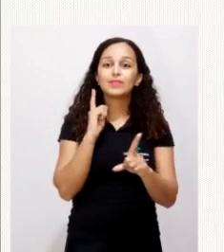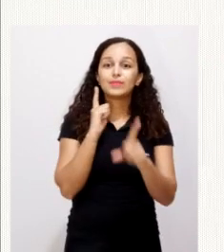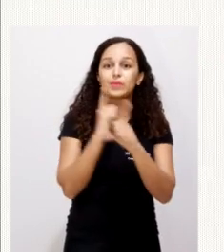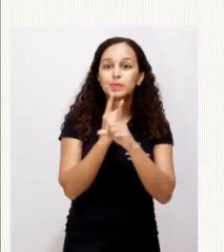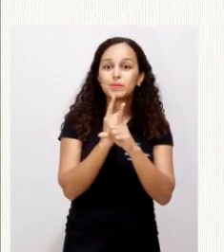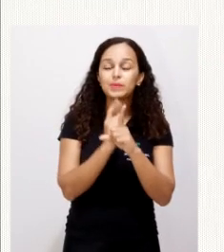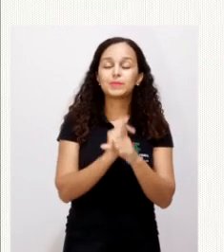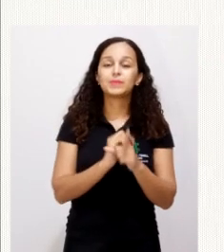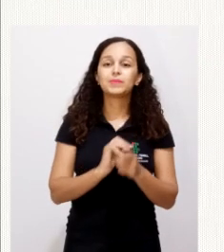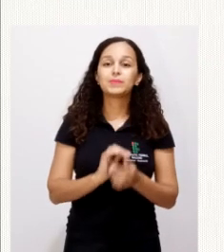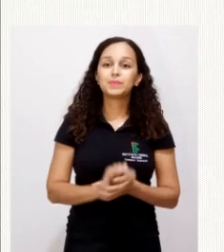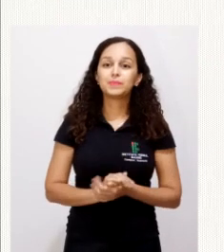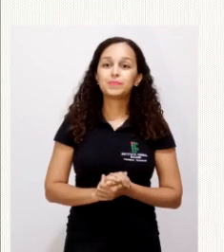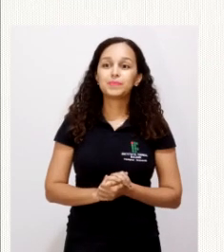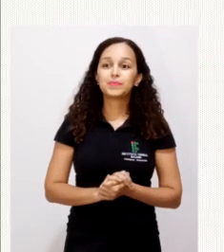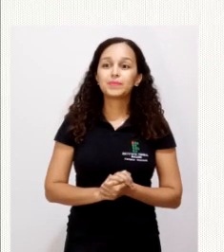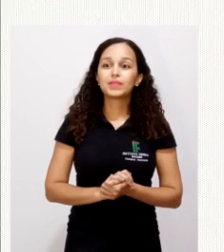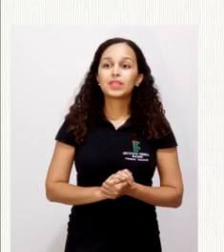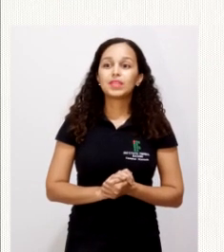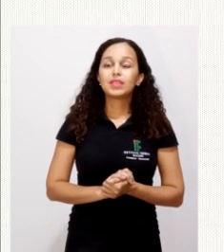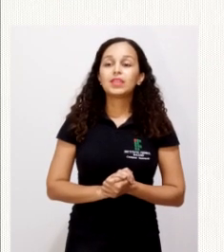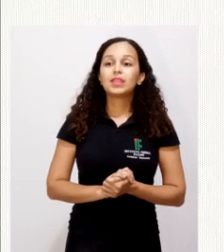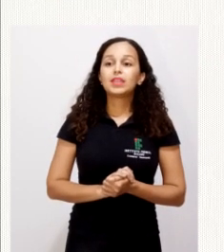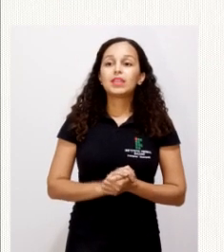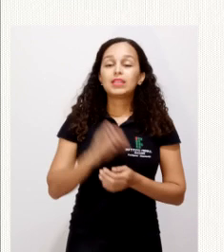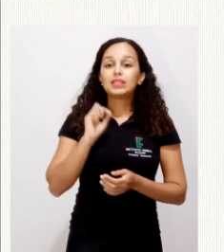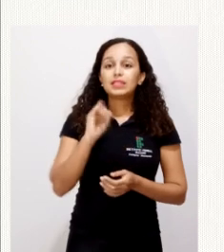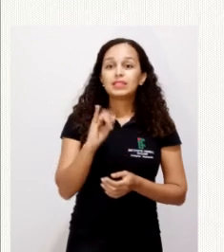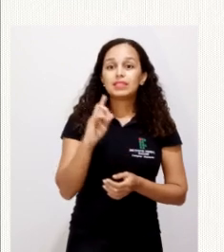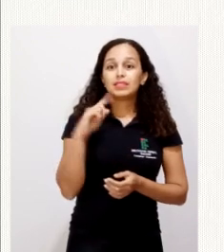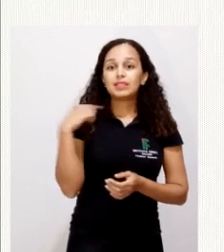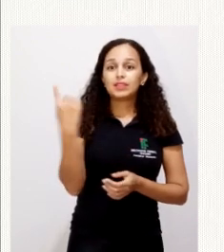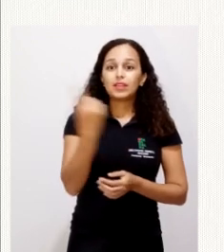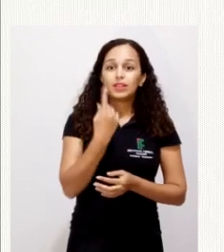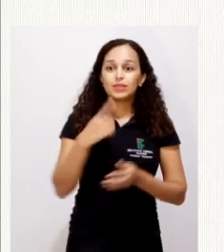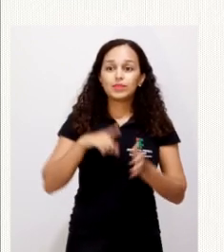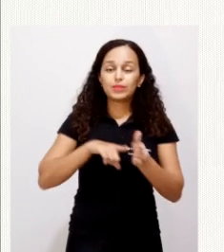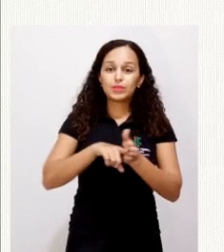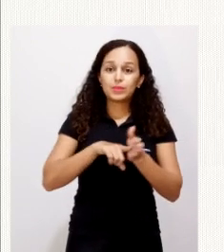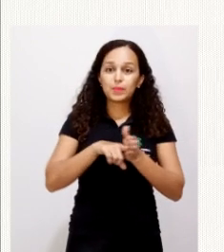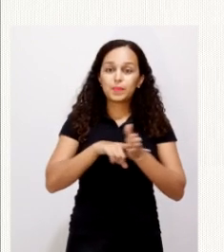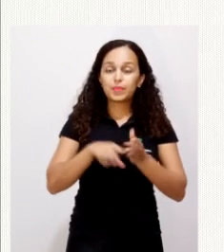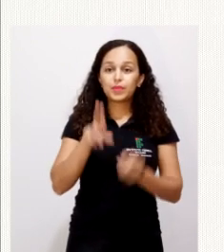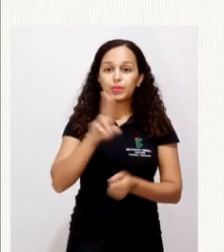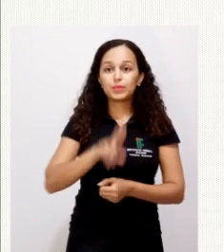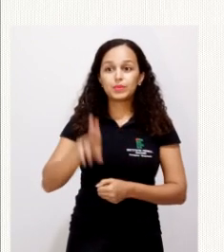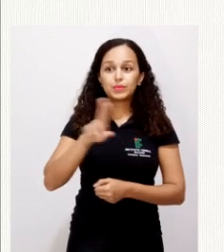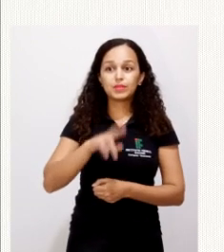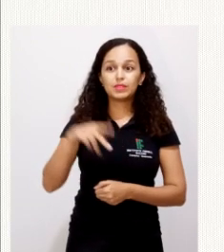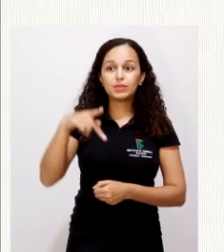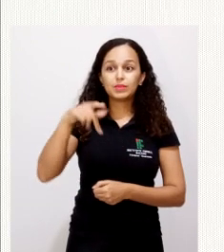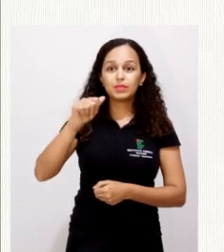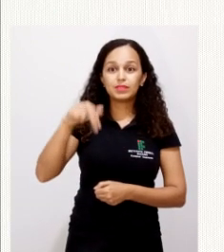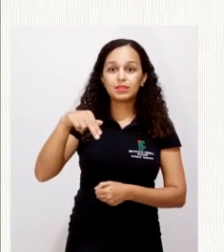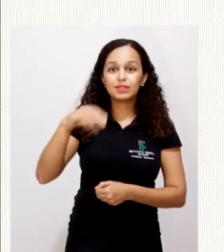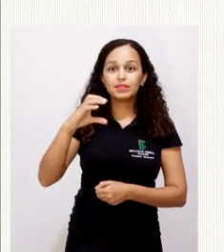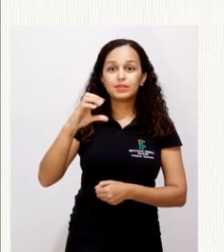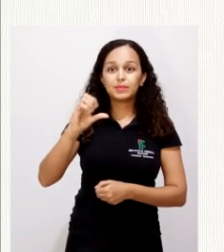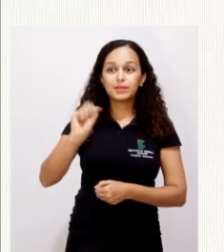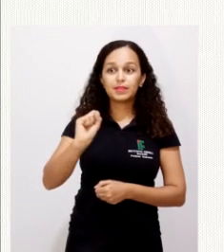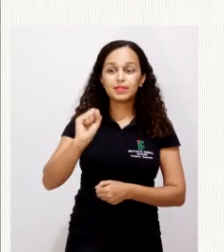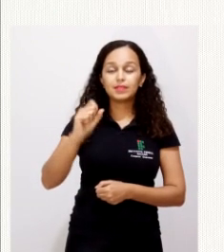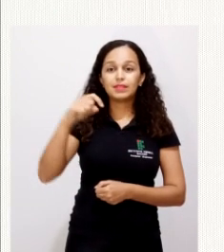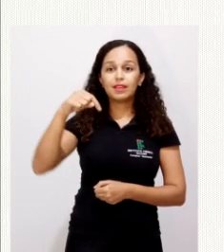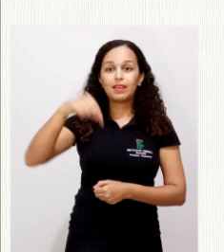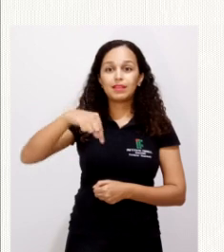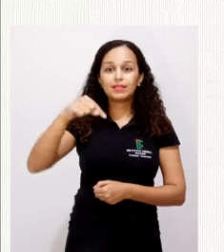Bahia Produtiva. E se a gente pesquisar, né, sobre essa utilização das punks, o que tem sido utilizado aqui